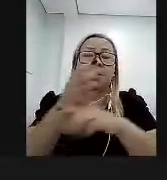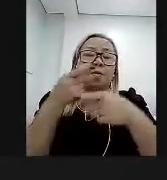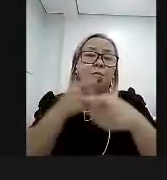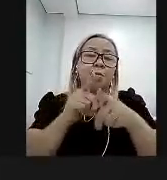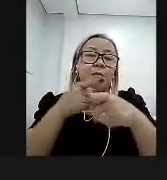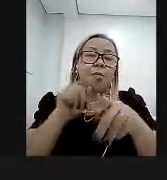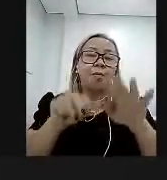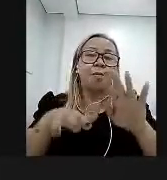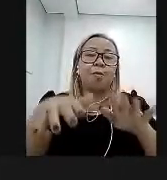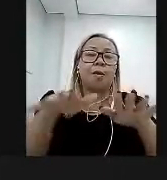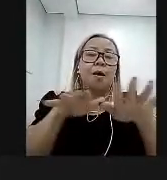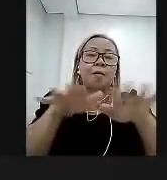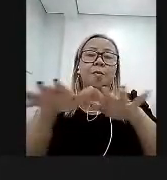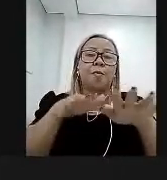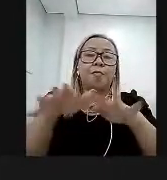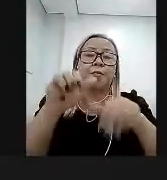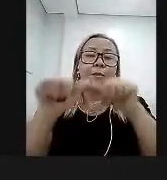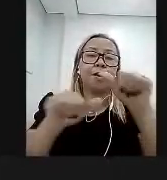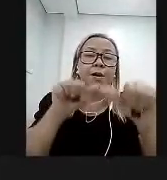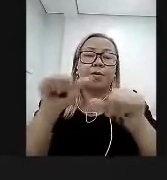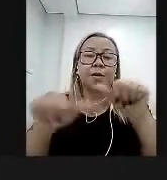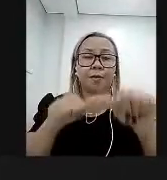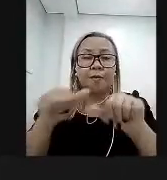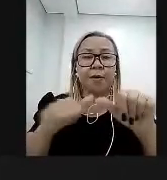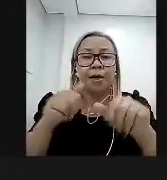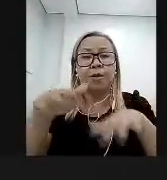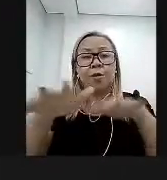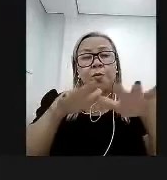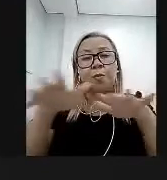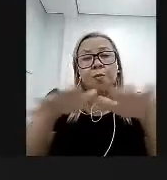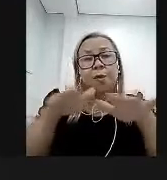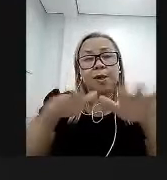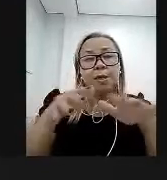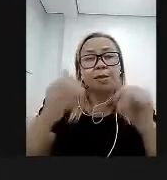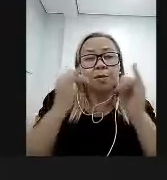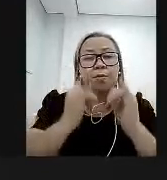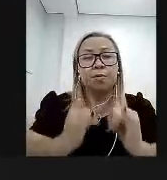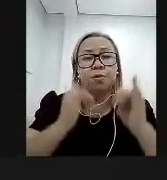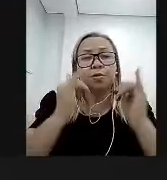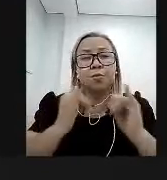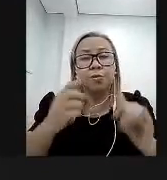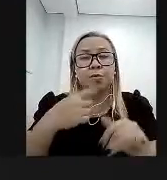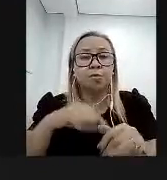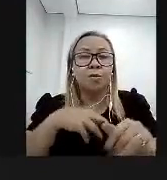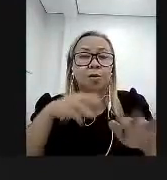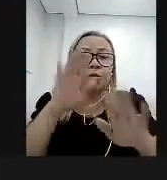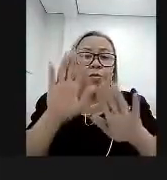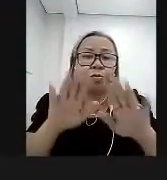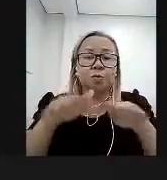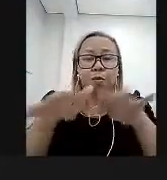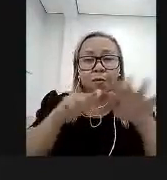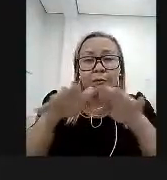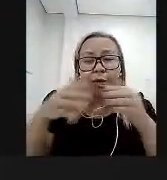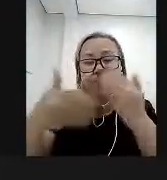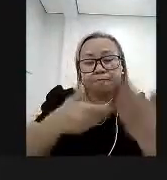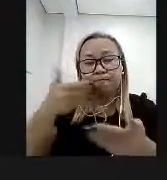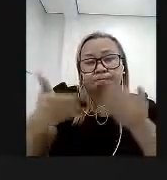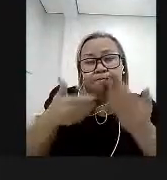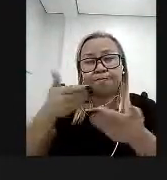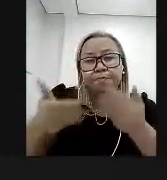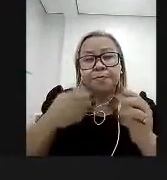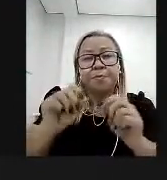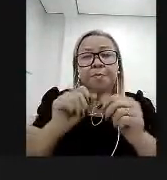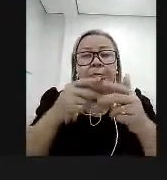movimento através do movimentação de imagem, através do nosso movimento, da nossa interação. Uma coisa que